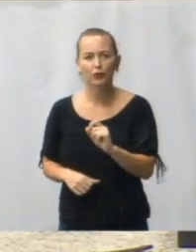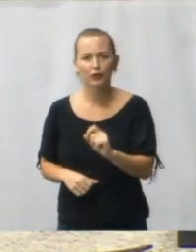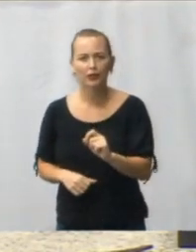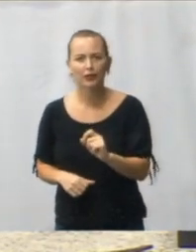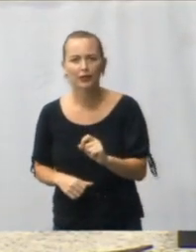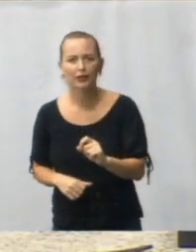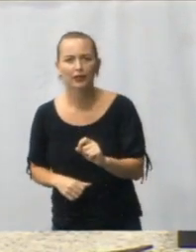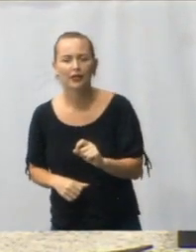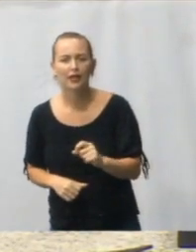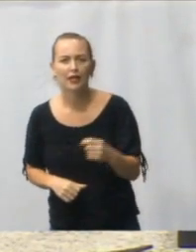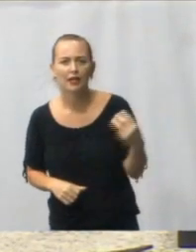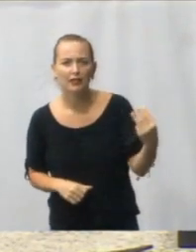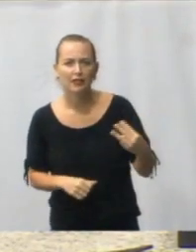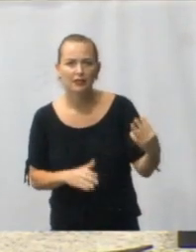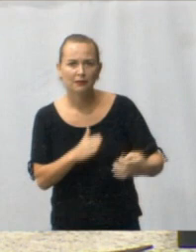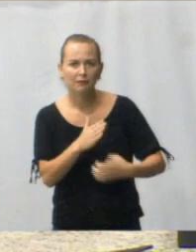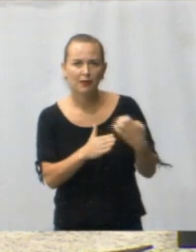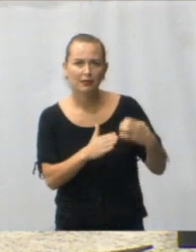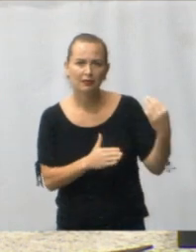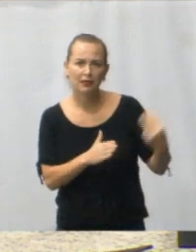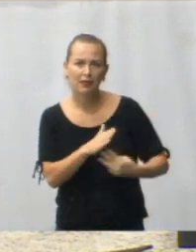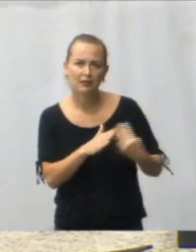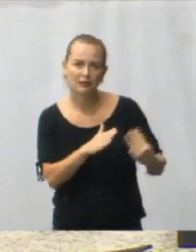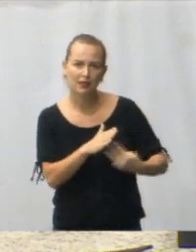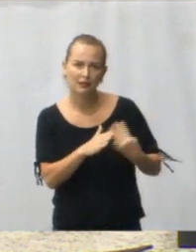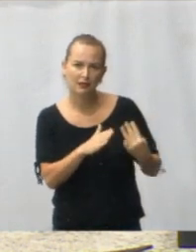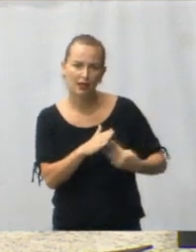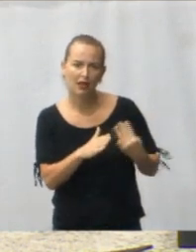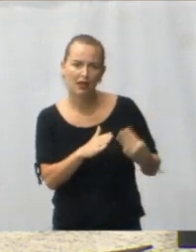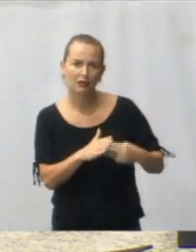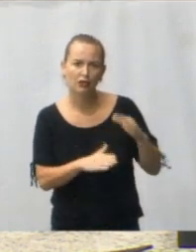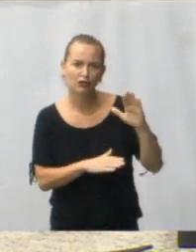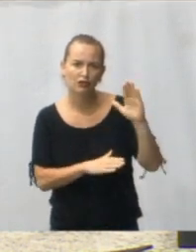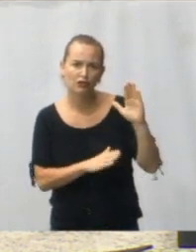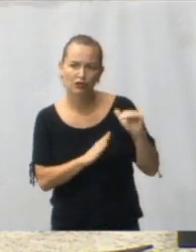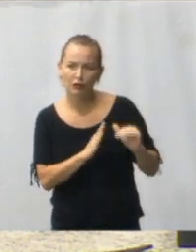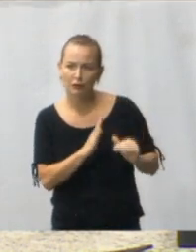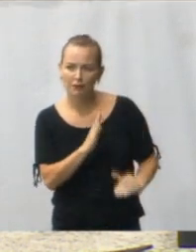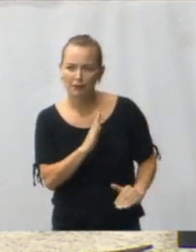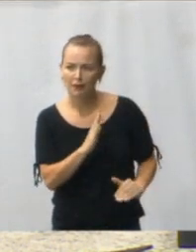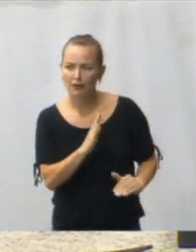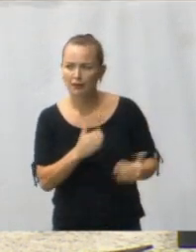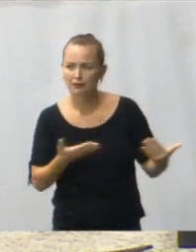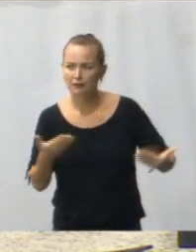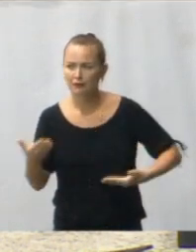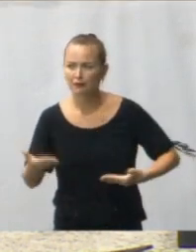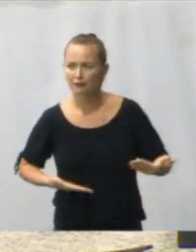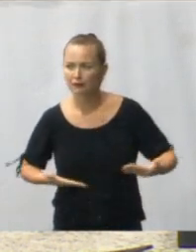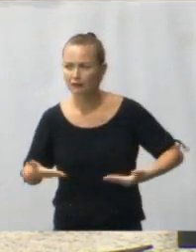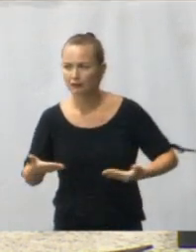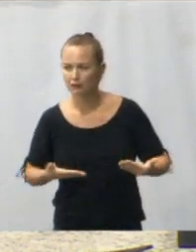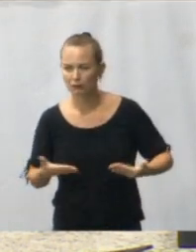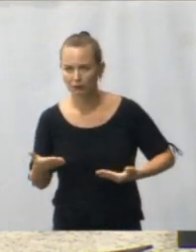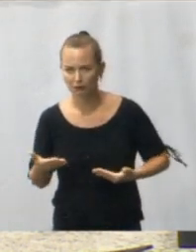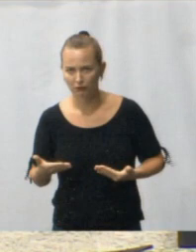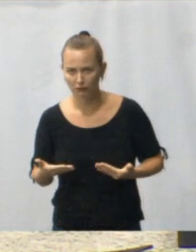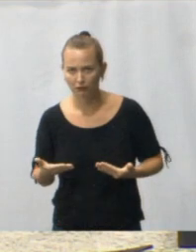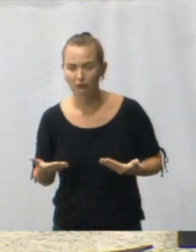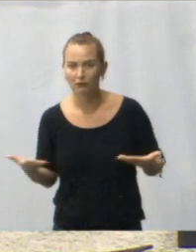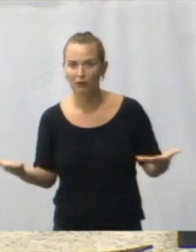de efetivos, de servidores, na verdade não é de servidores, né? A gente passa a ter a